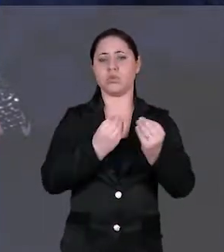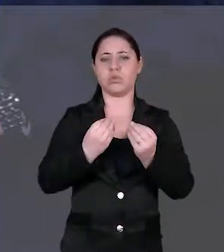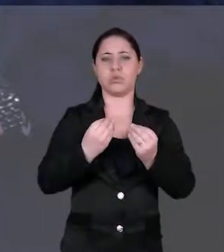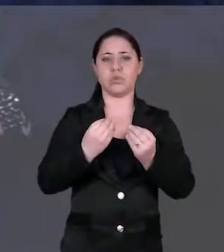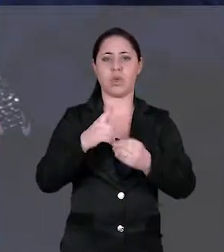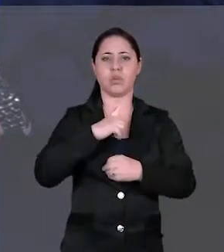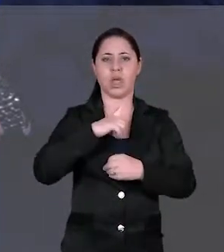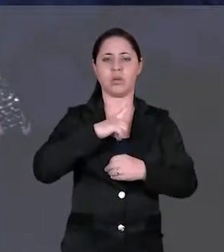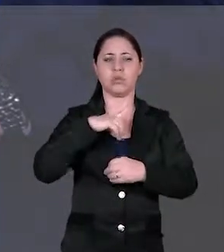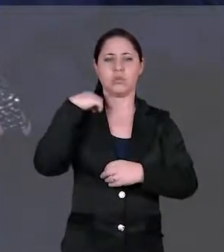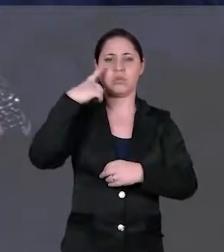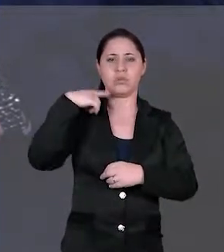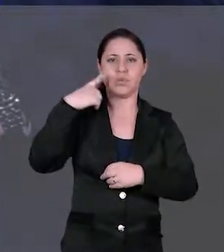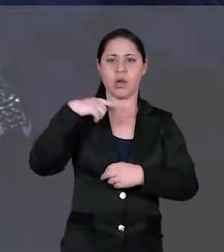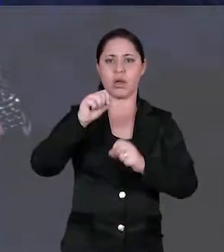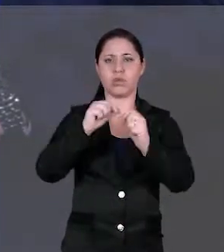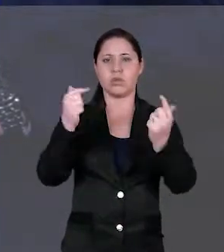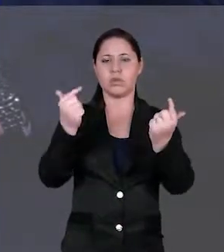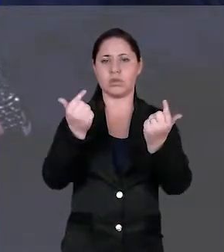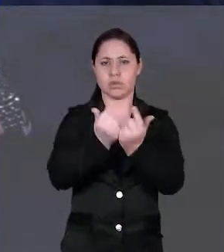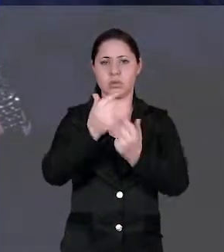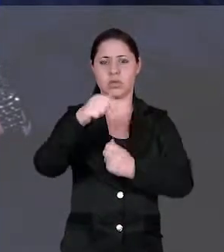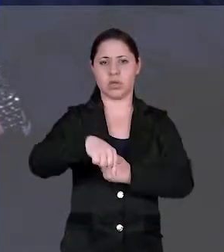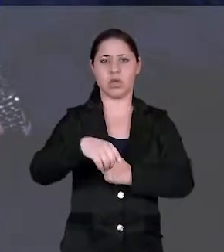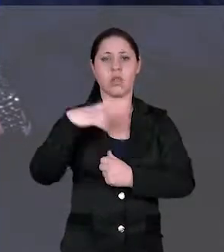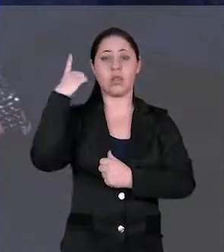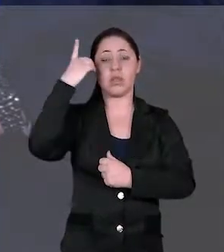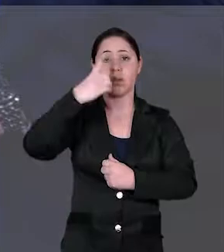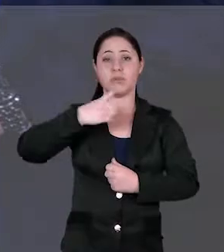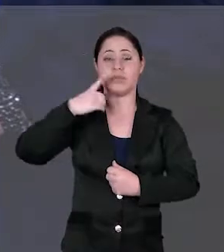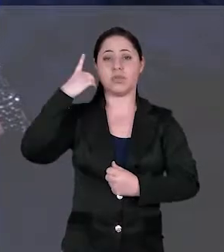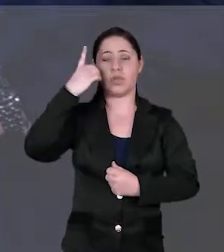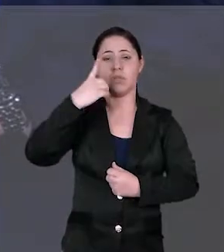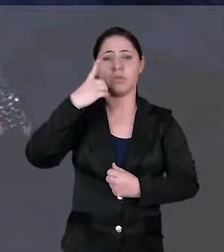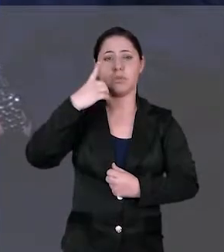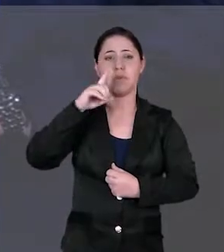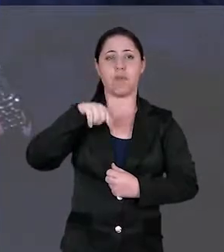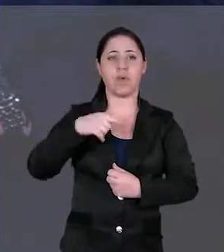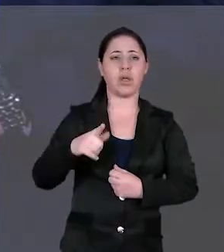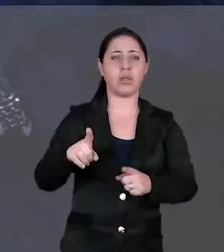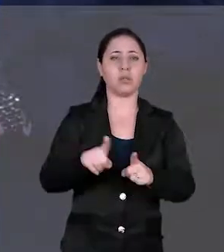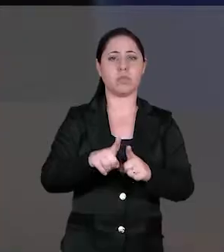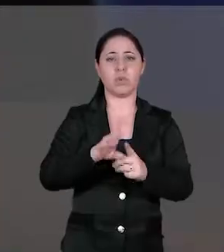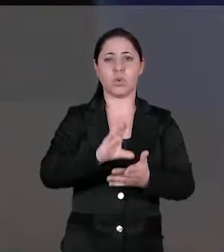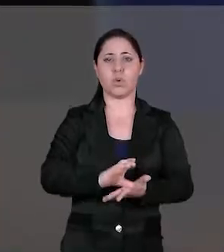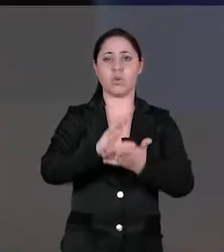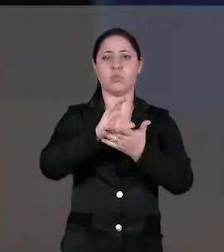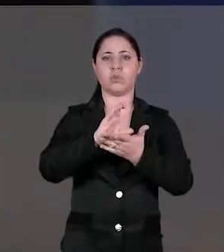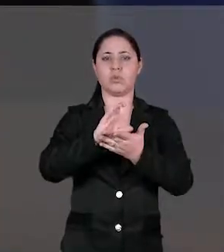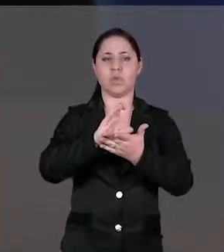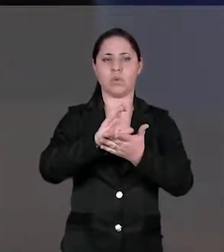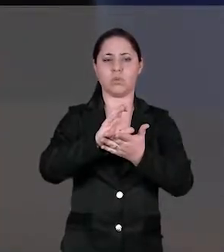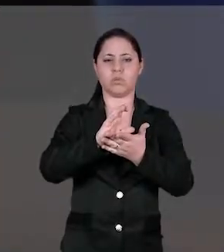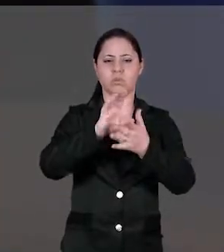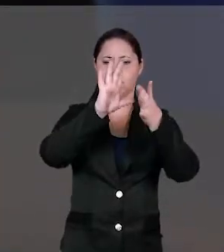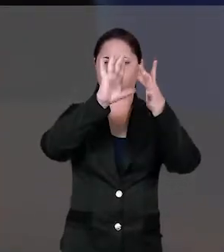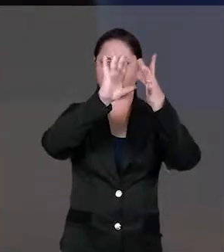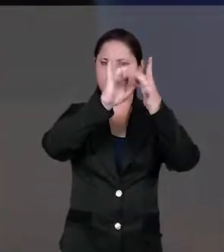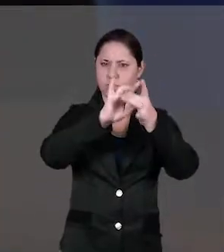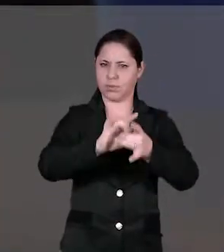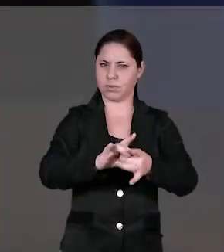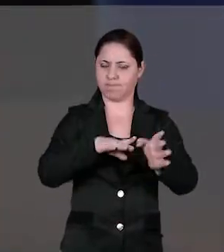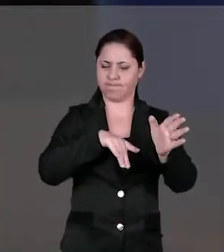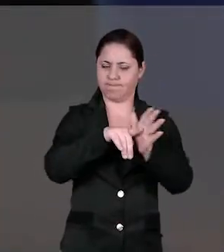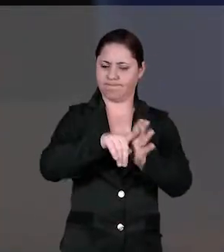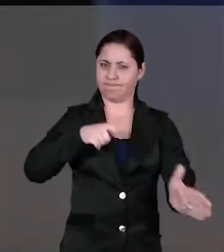não é, deputado? Uma comissão formada aí por advogados aqui da casa, né, os deputados, e uma